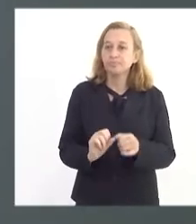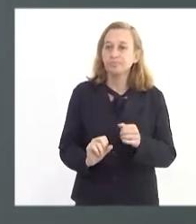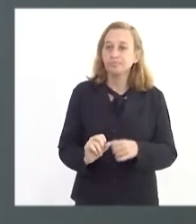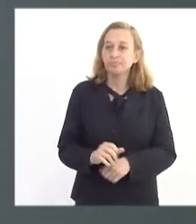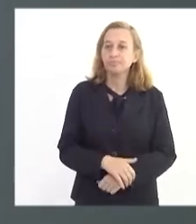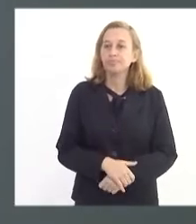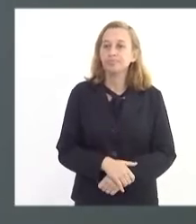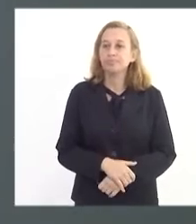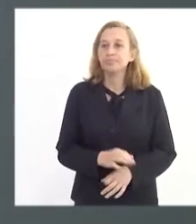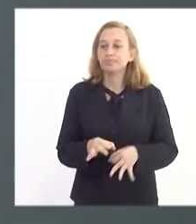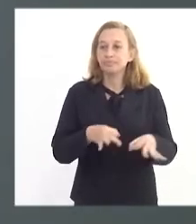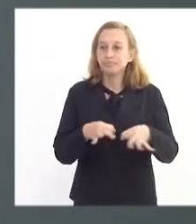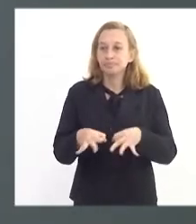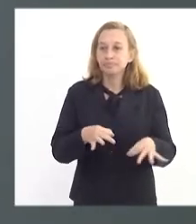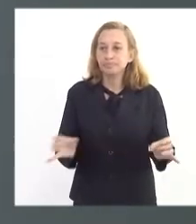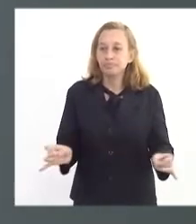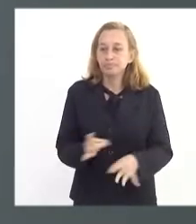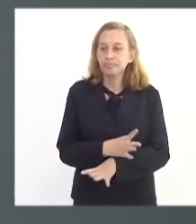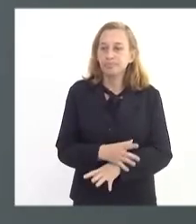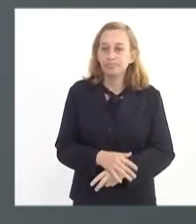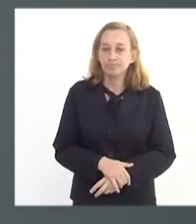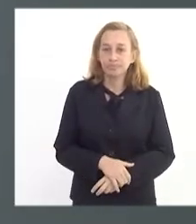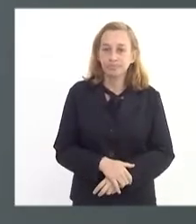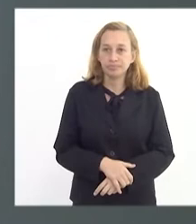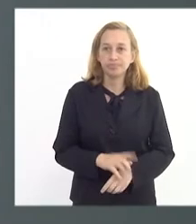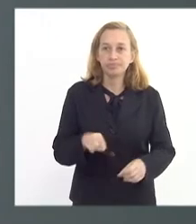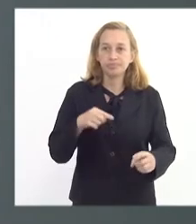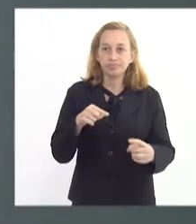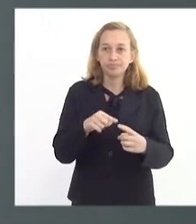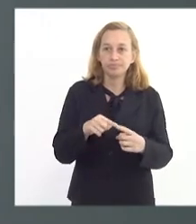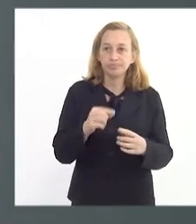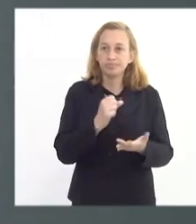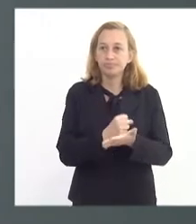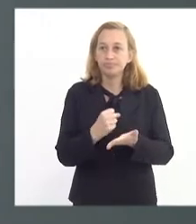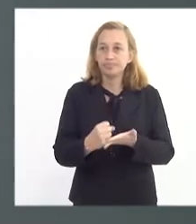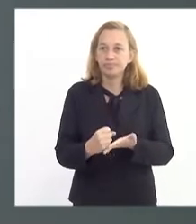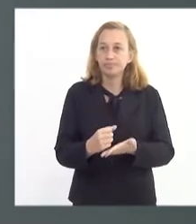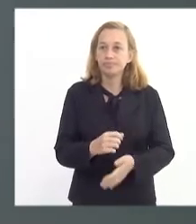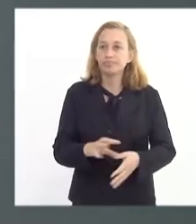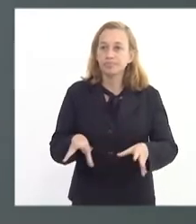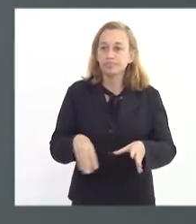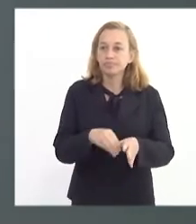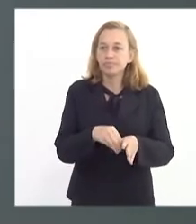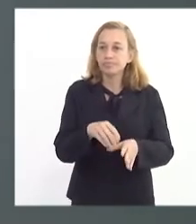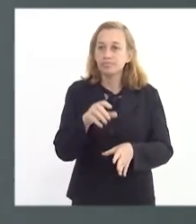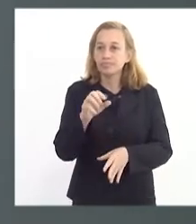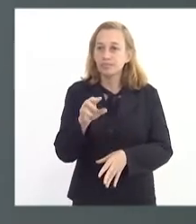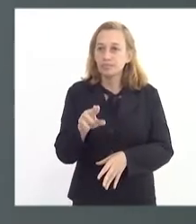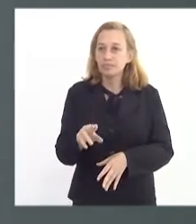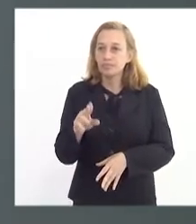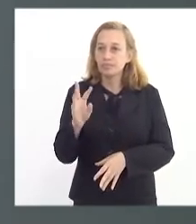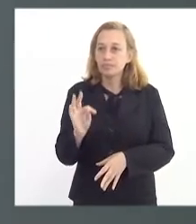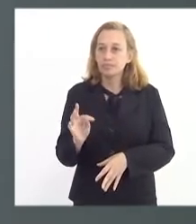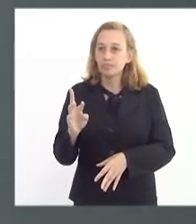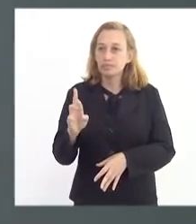serviços executados. E o objetivo do contrato, que é a implantação das UTRs, para